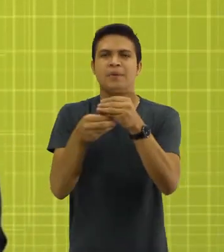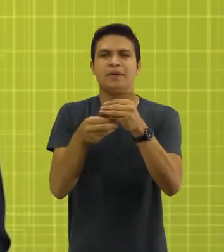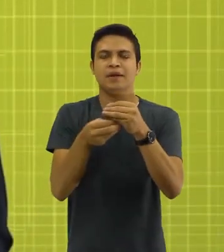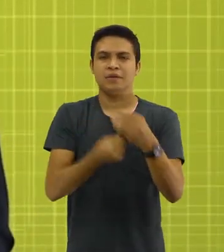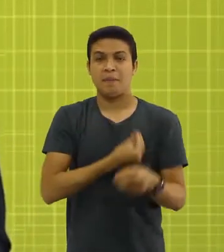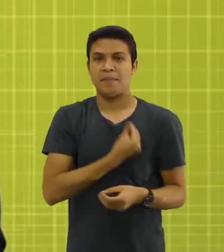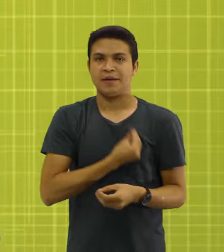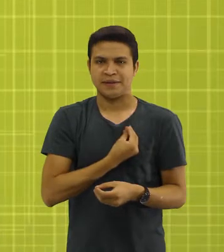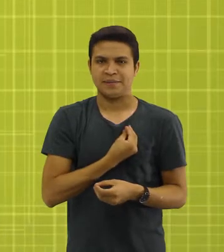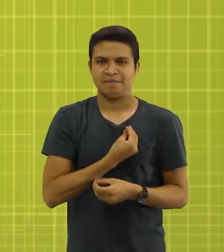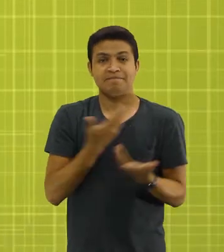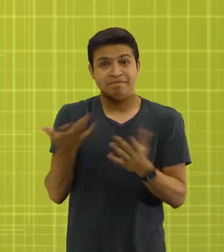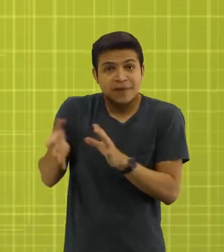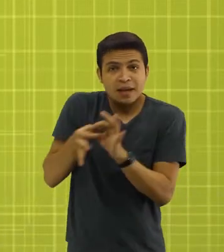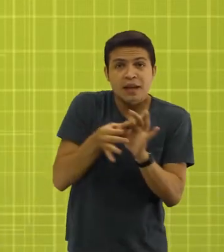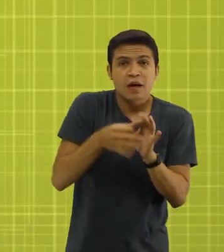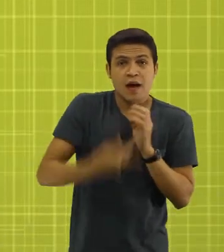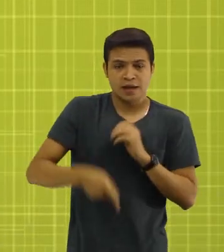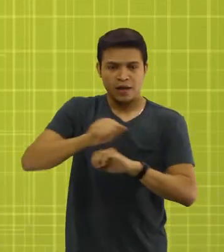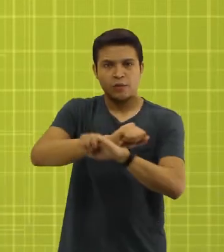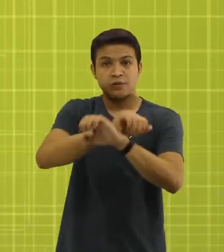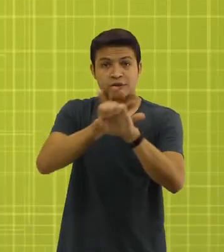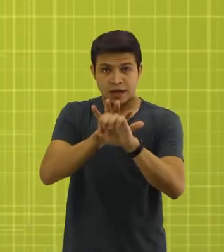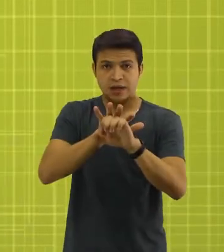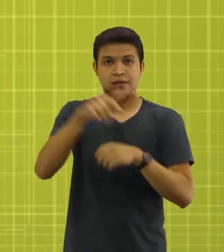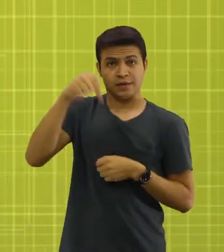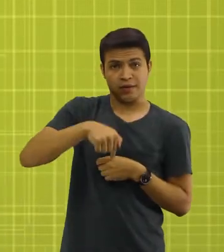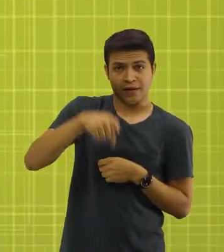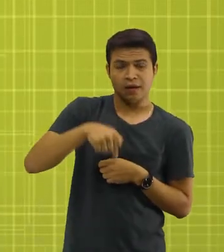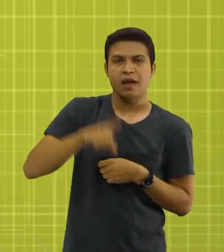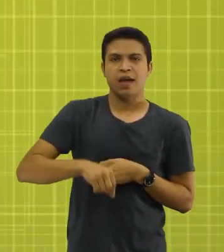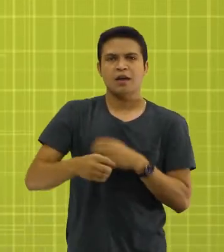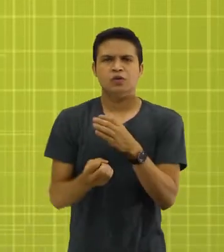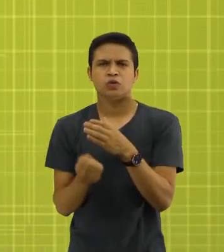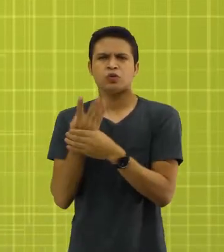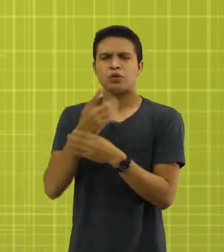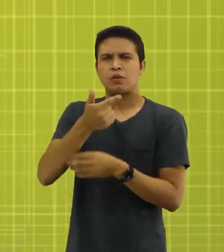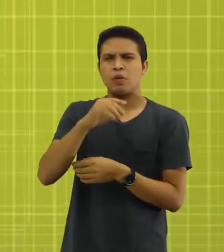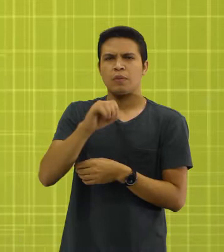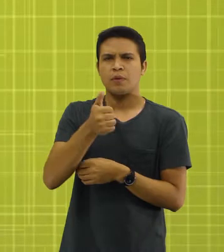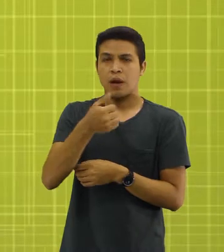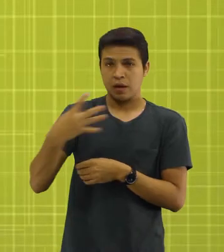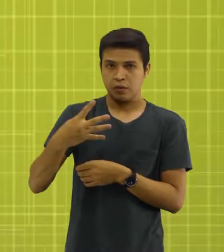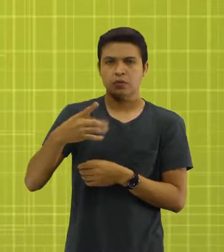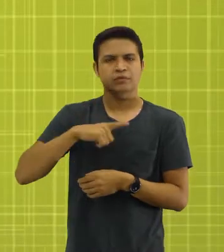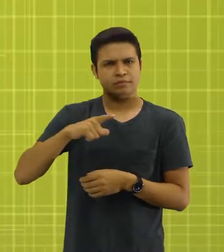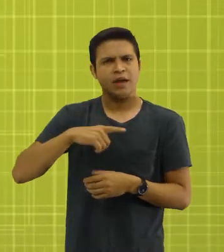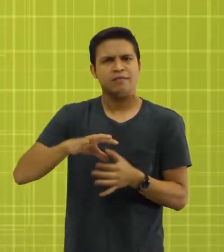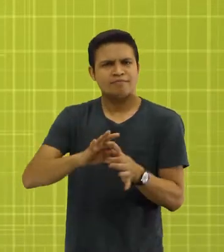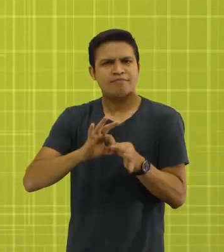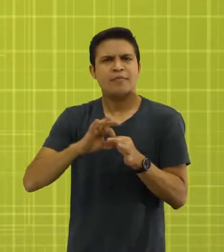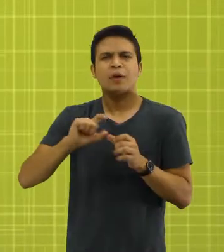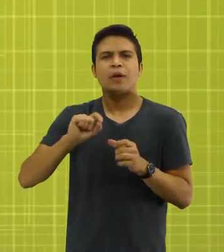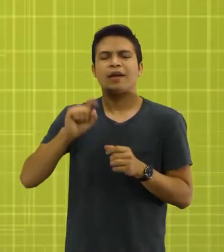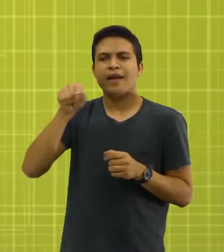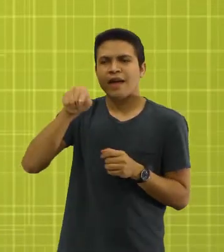presencial. Dentro desse contexto, o Centro de Educação à Distância do Ceará, desde o seu surgimento em 2014, tem